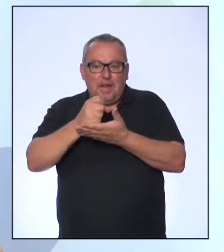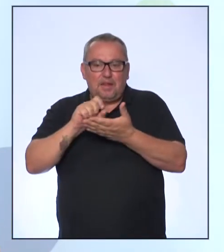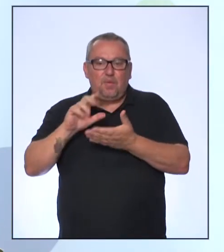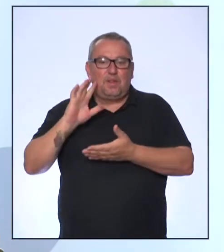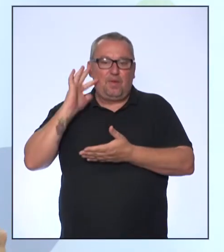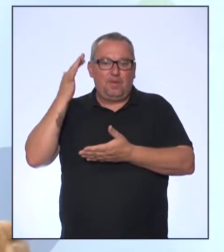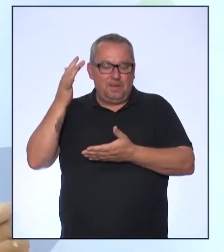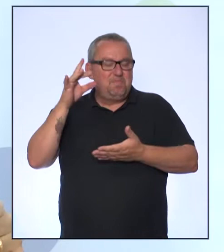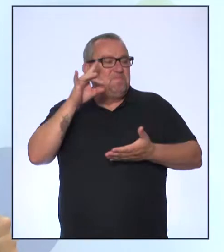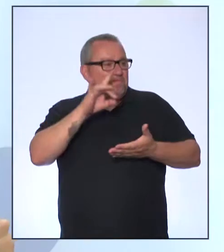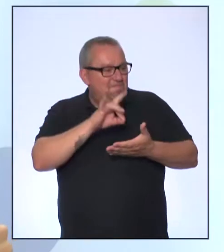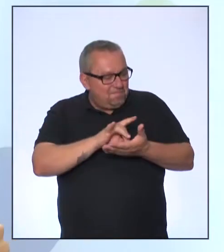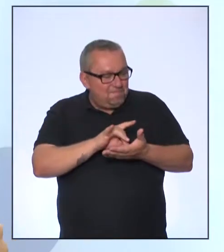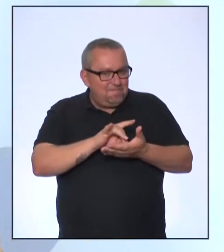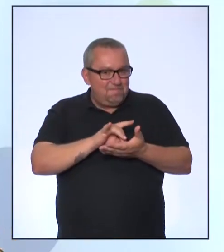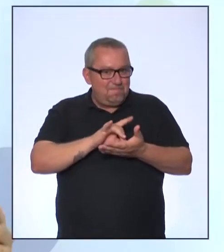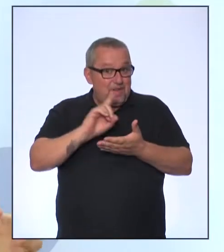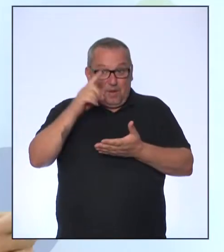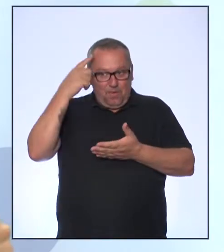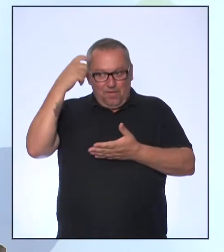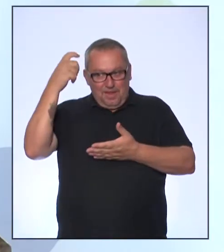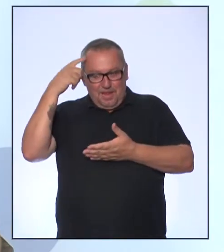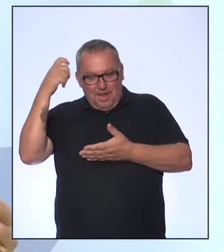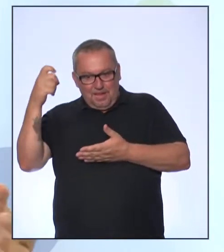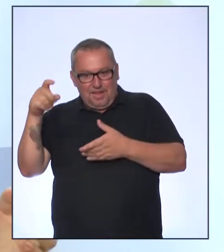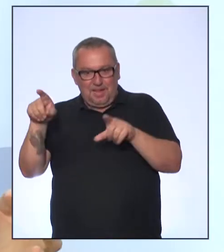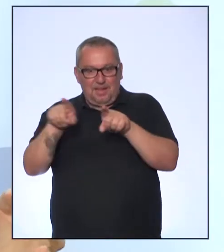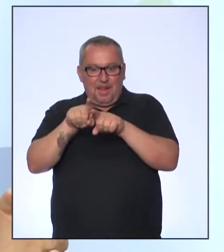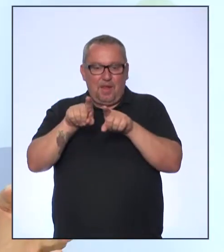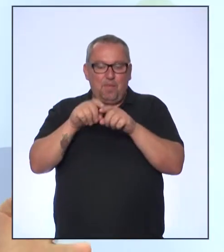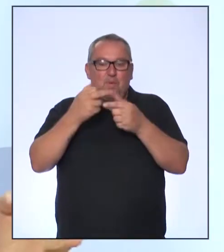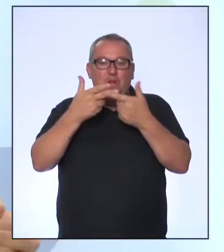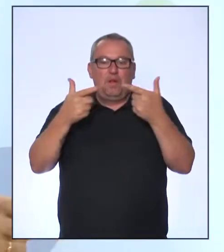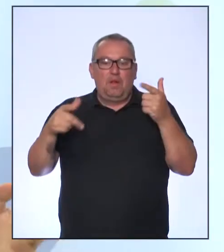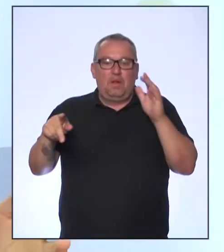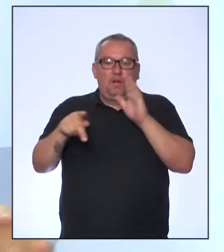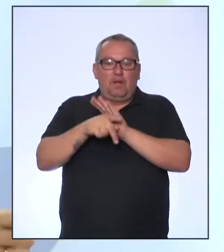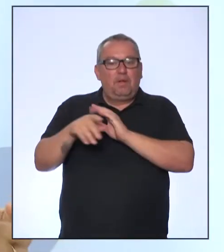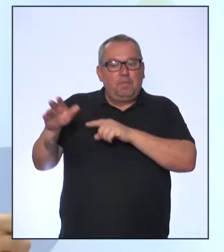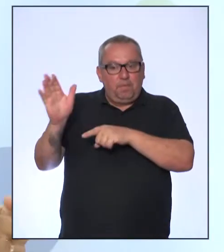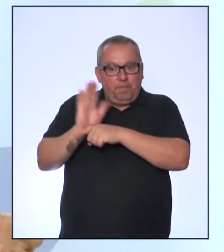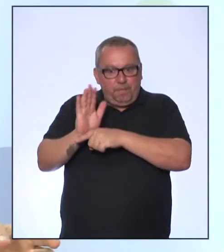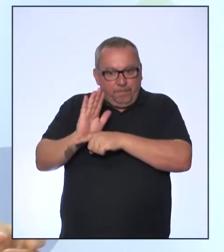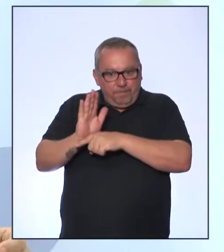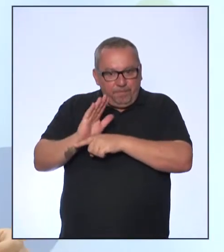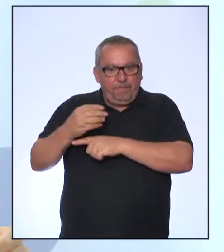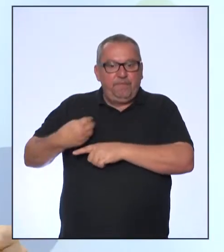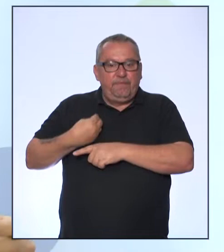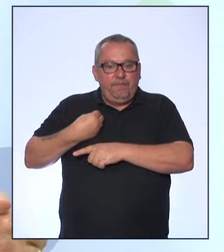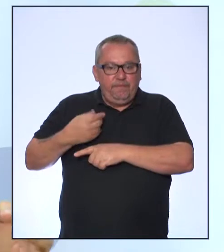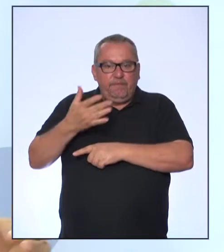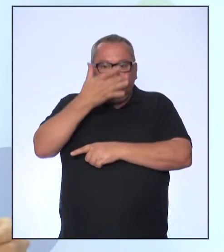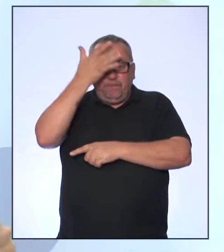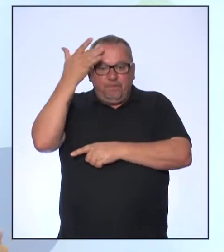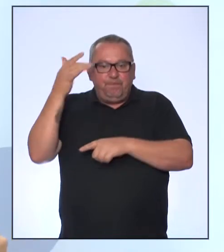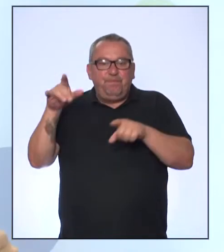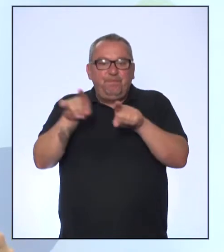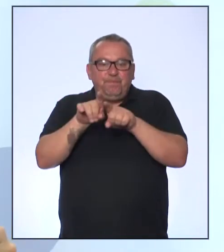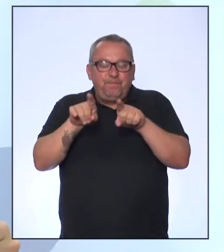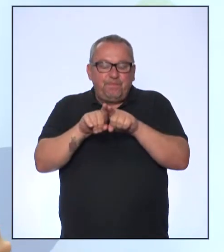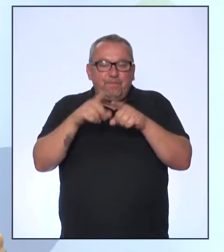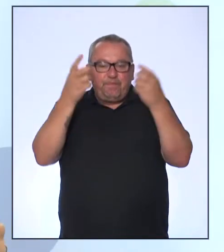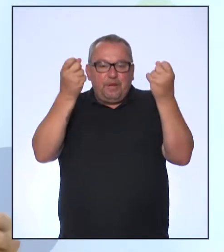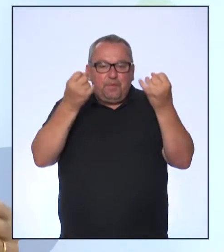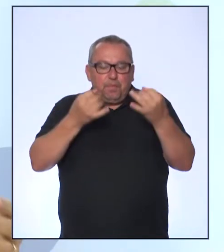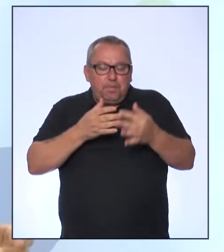real, a história não ficcional. Tem muito filme que é baseado na história da vida de alguém, conta a história da vida de